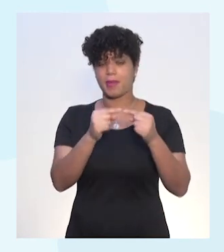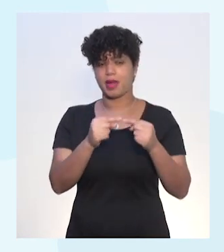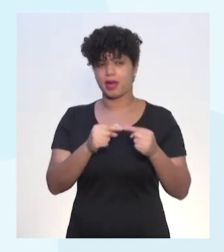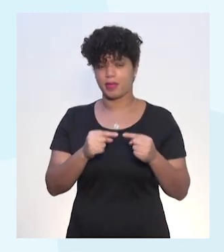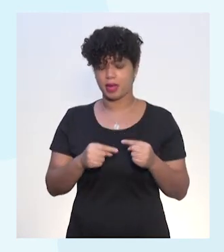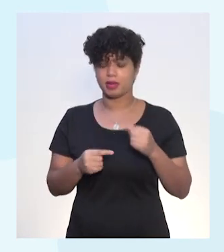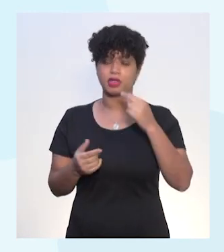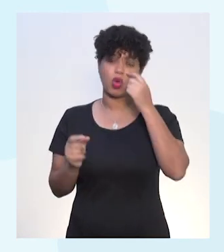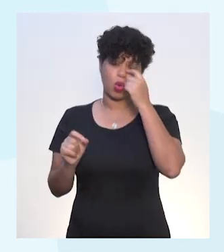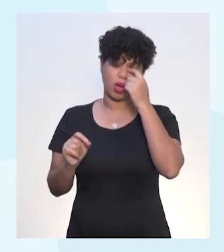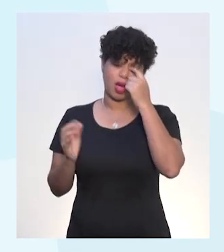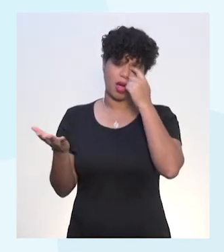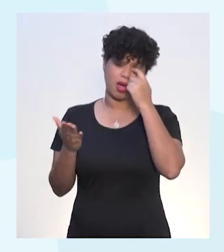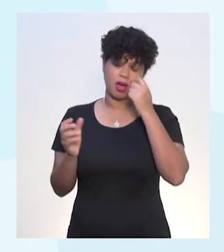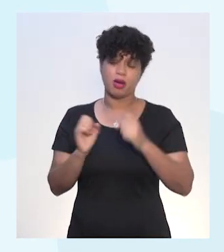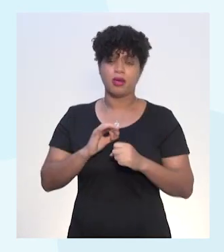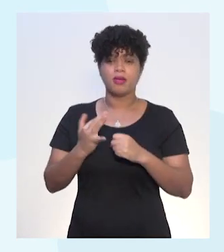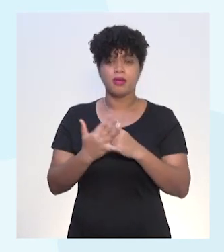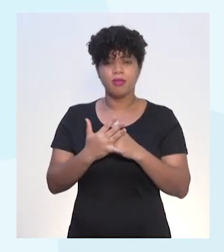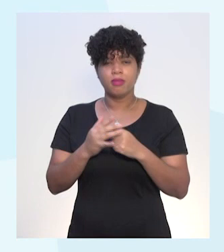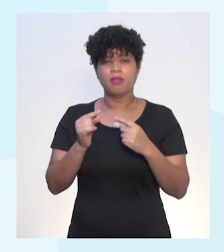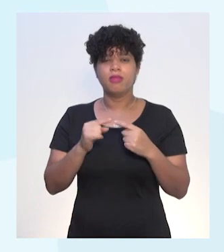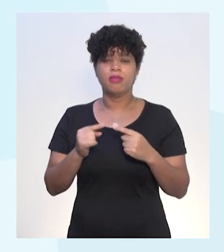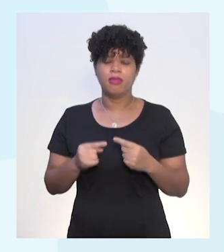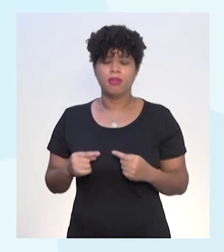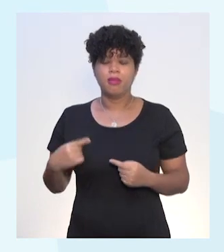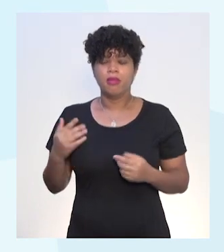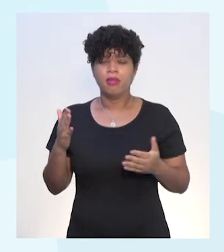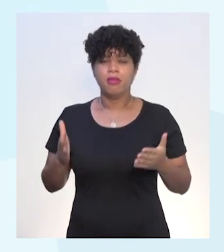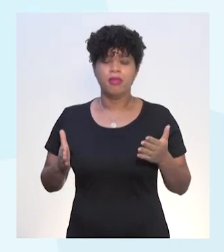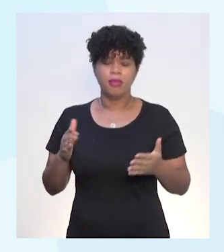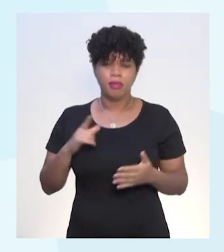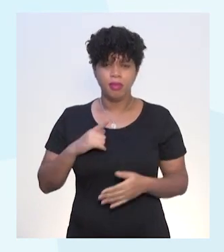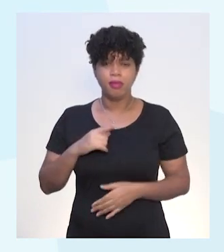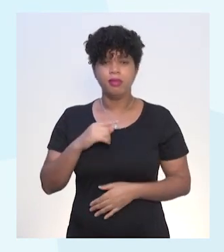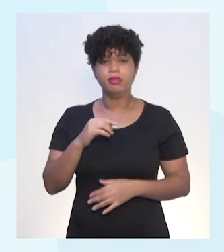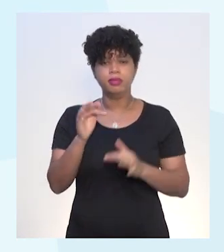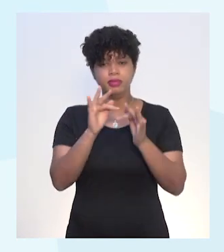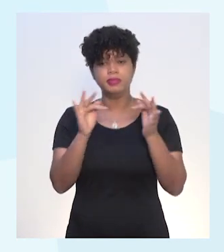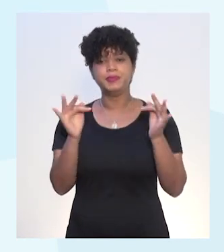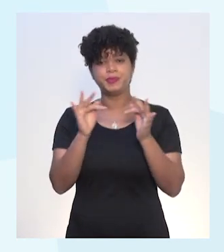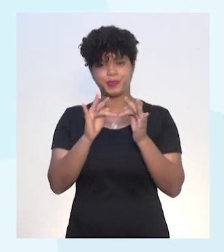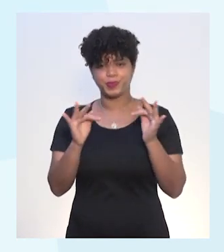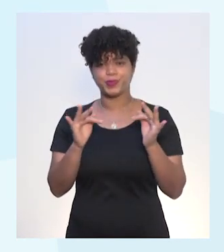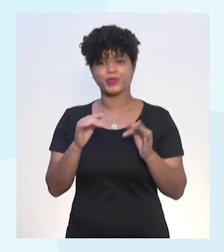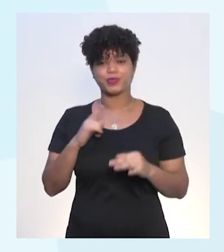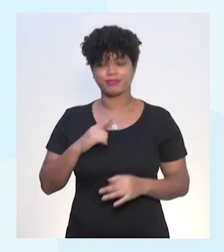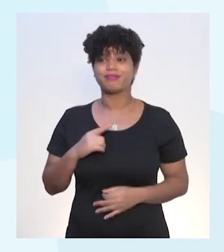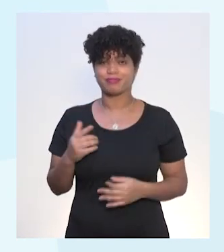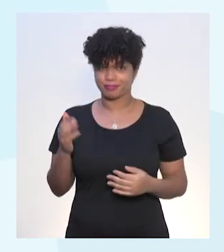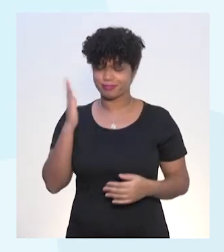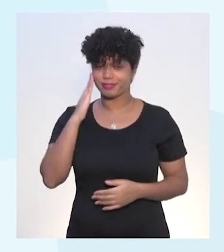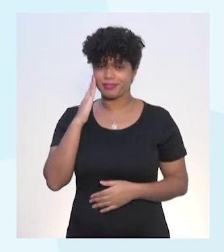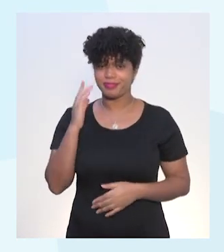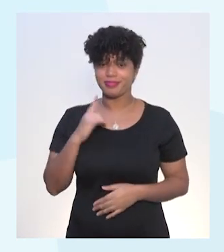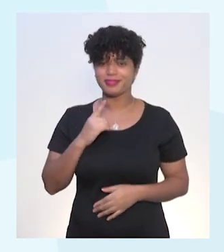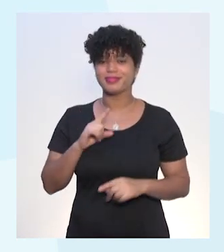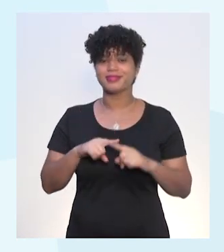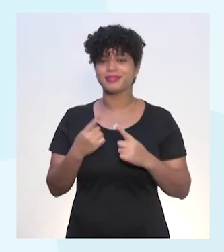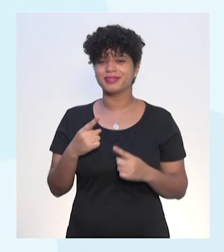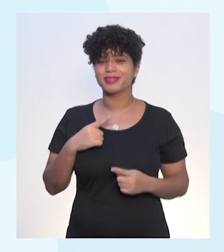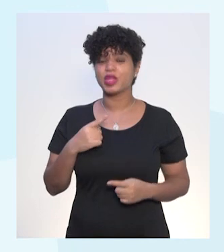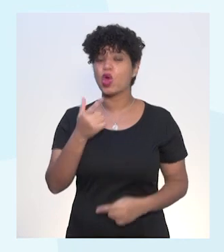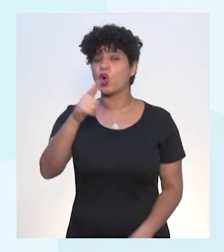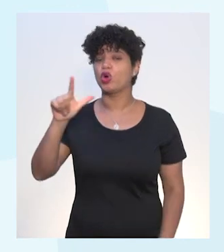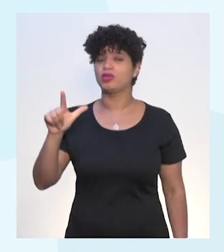com a nossa situação é como momento que a gente tá vivendo não que essa frase não tenha a ver com o momento que a gente está vivendo